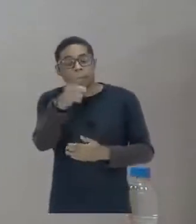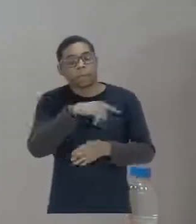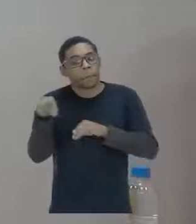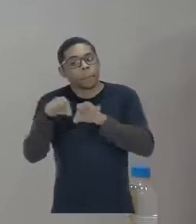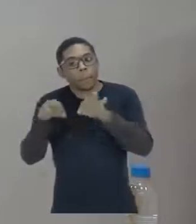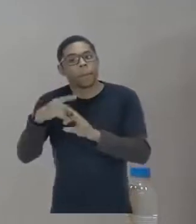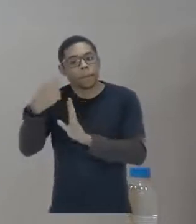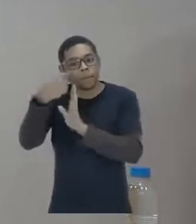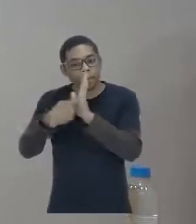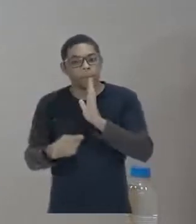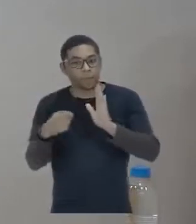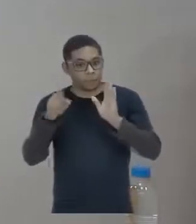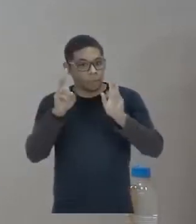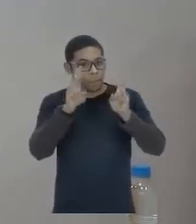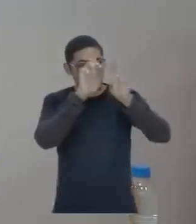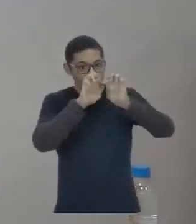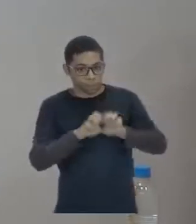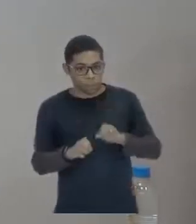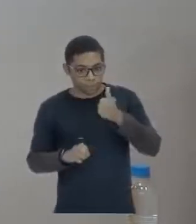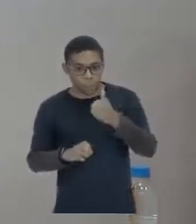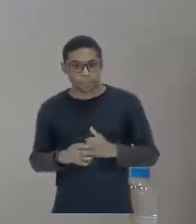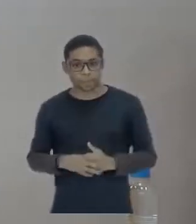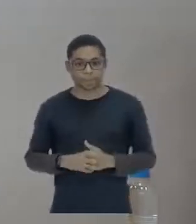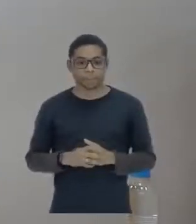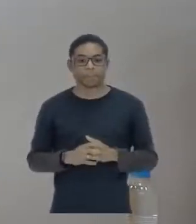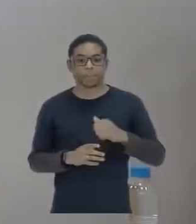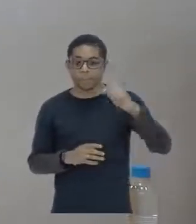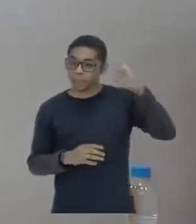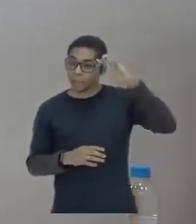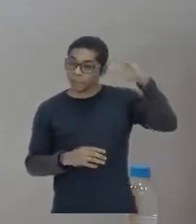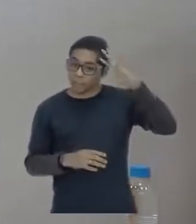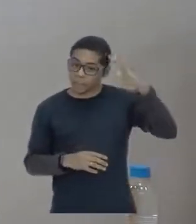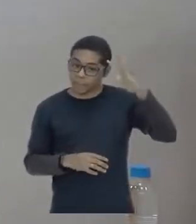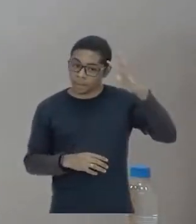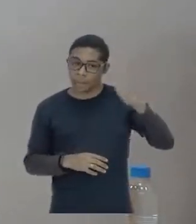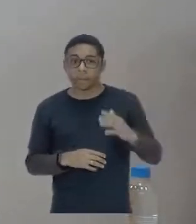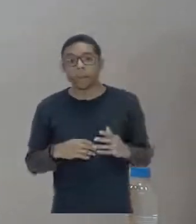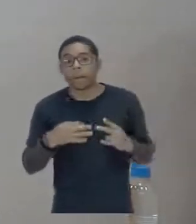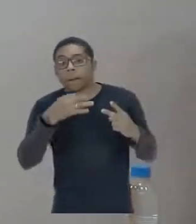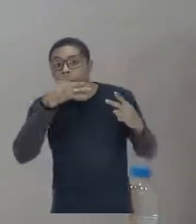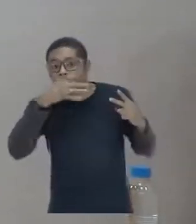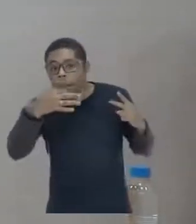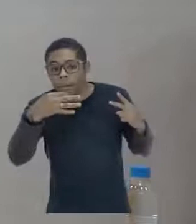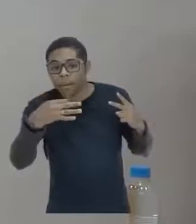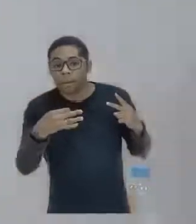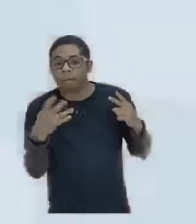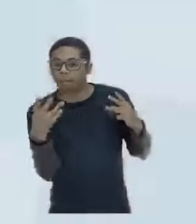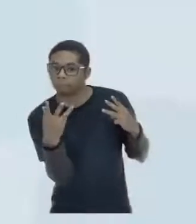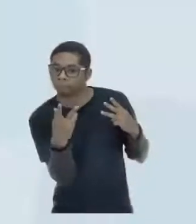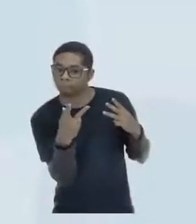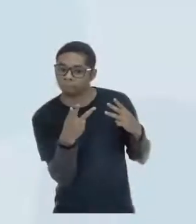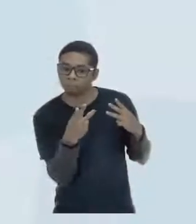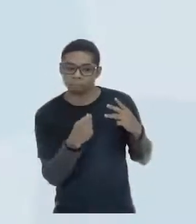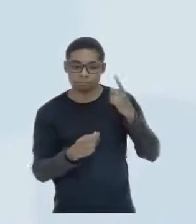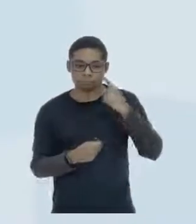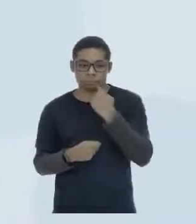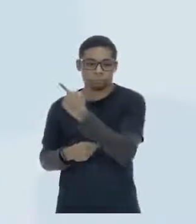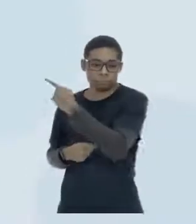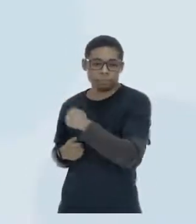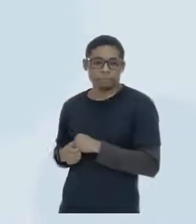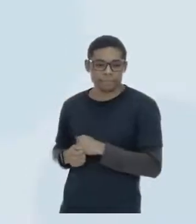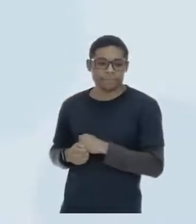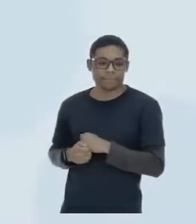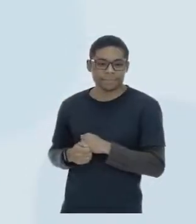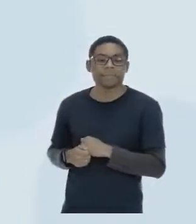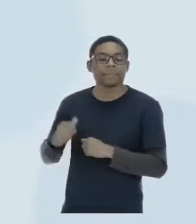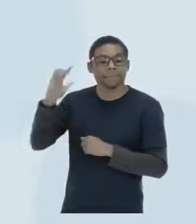um texto com essa estrutura, certo? Está aqui a estrutura: tese, argumento, argumento e na tela, proposta de intervenção.